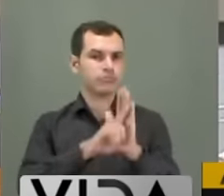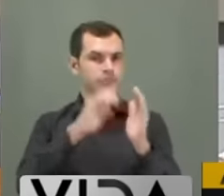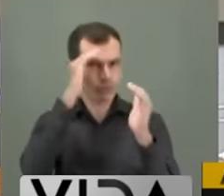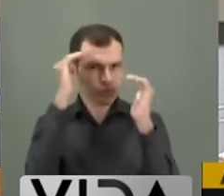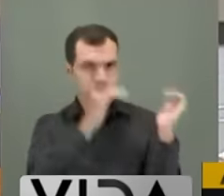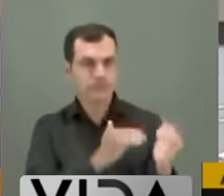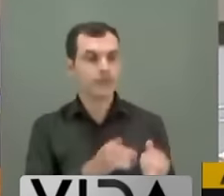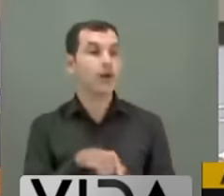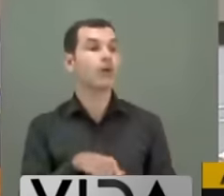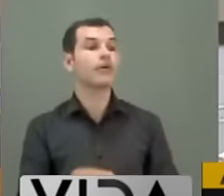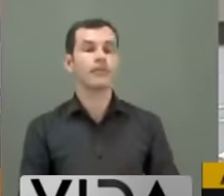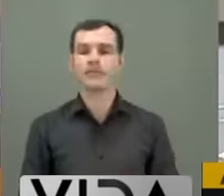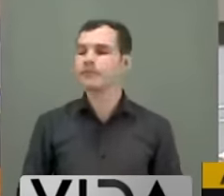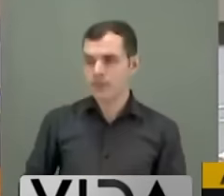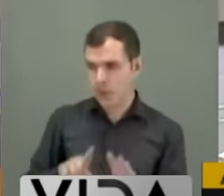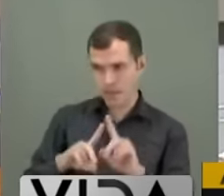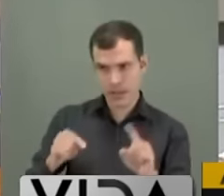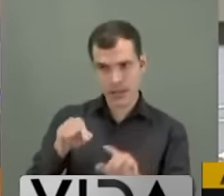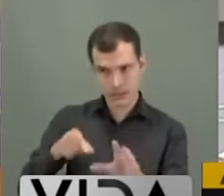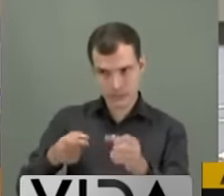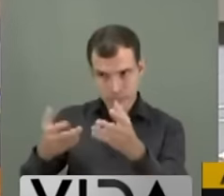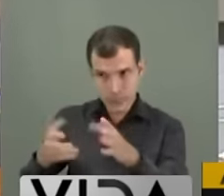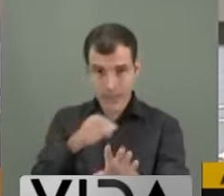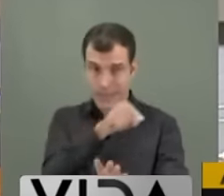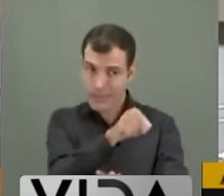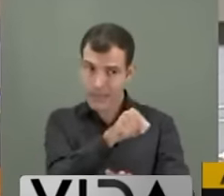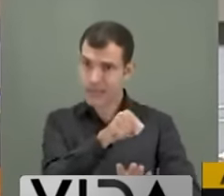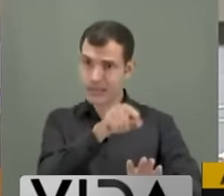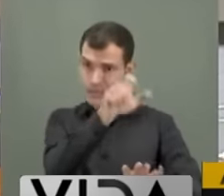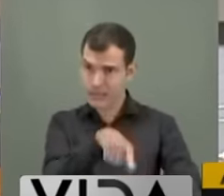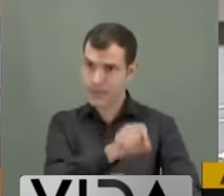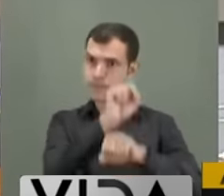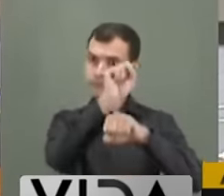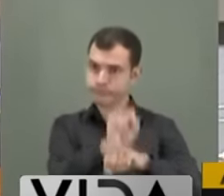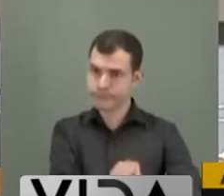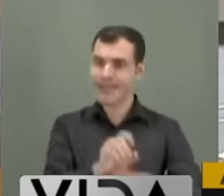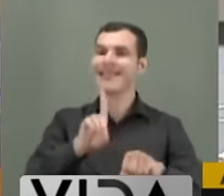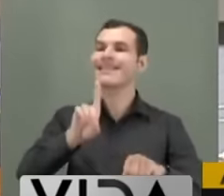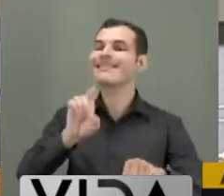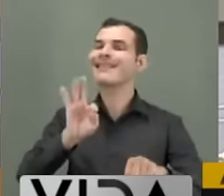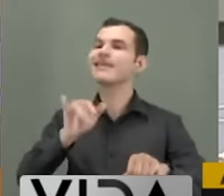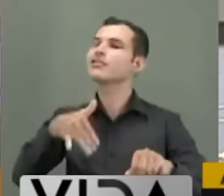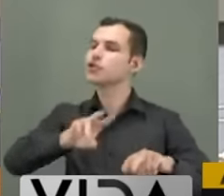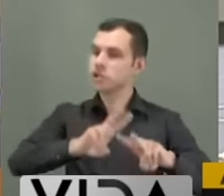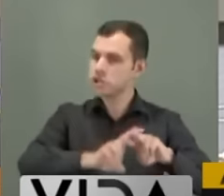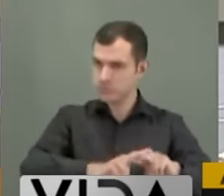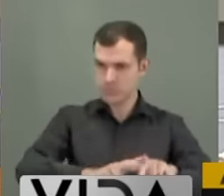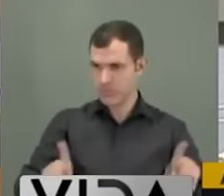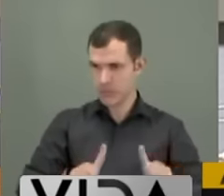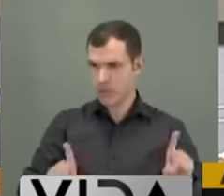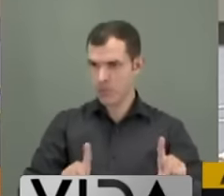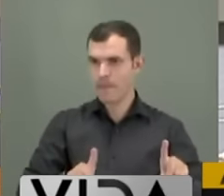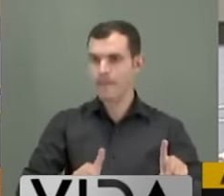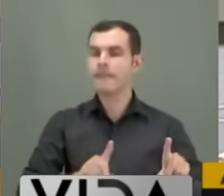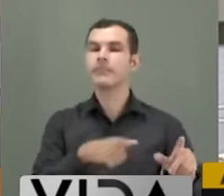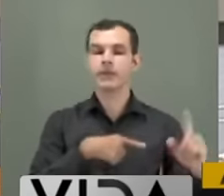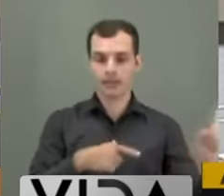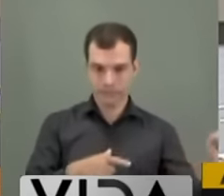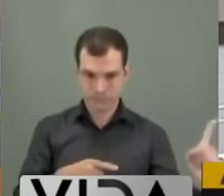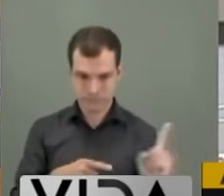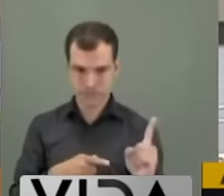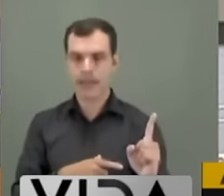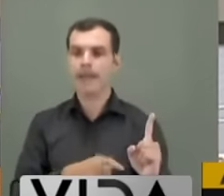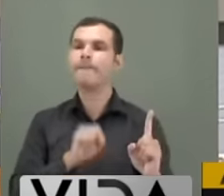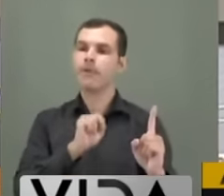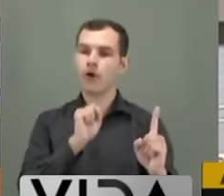foi detido. Como não? Ali no momento do controle migratório, a pessoa pode ser abordada ou